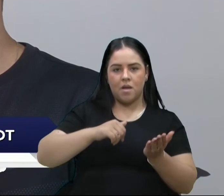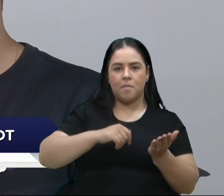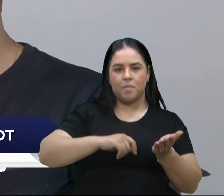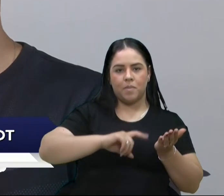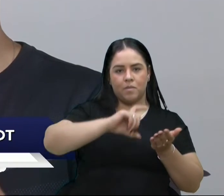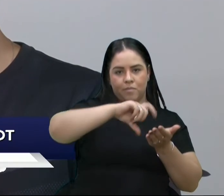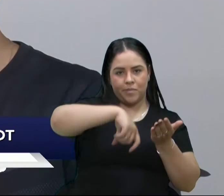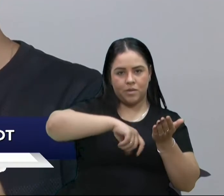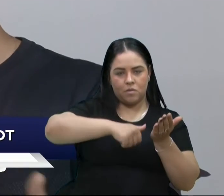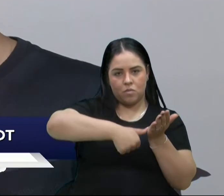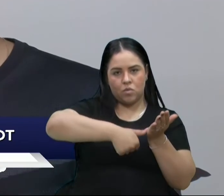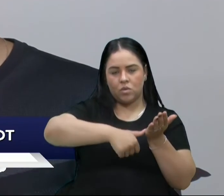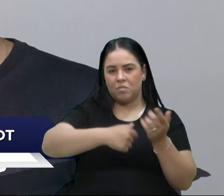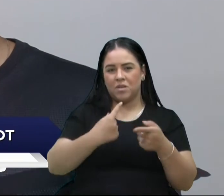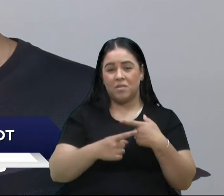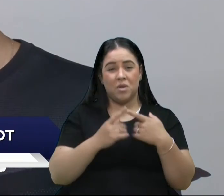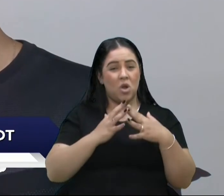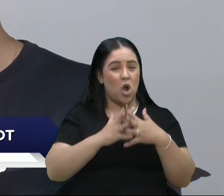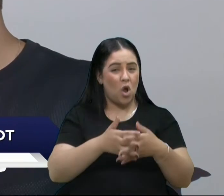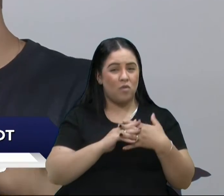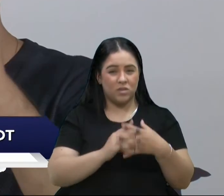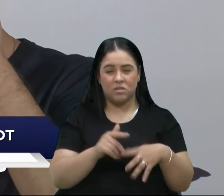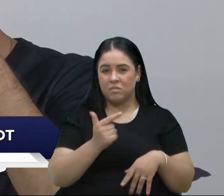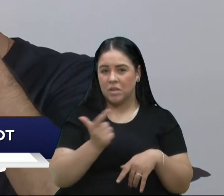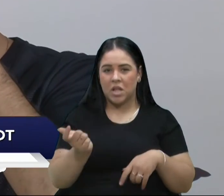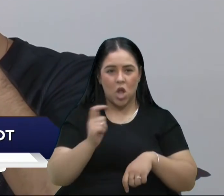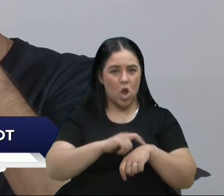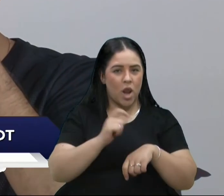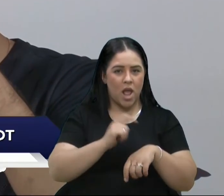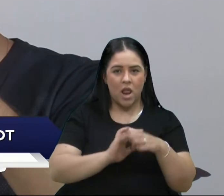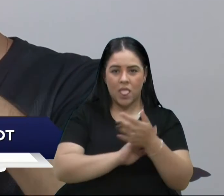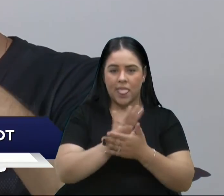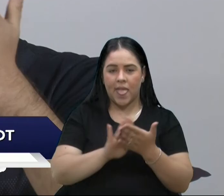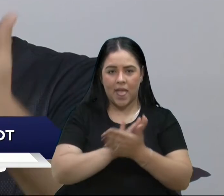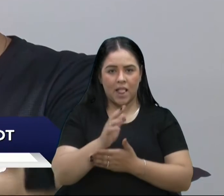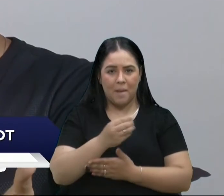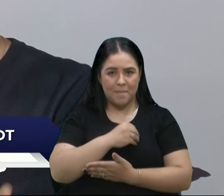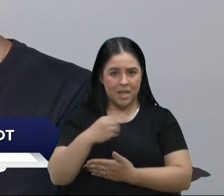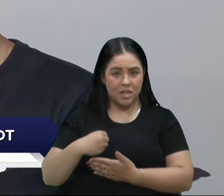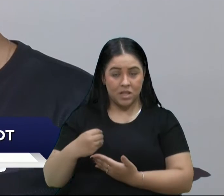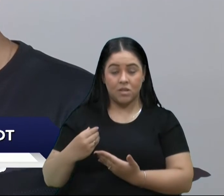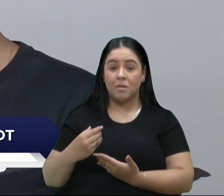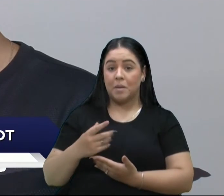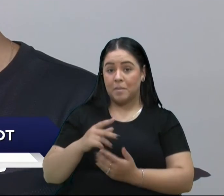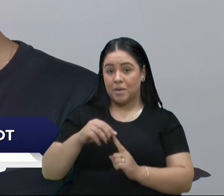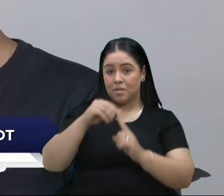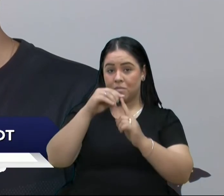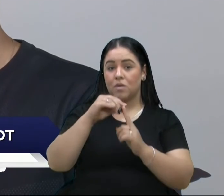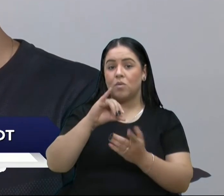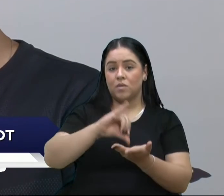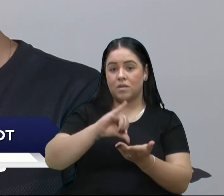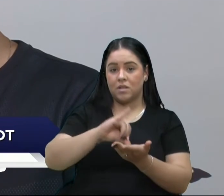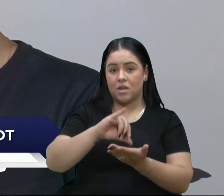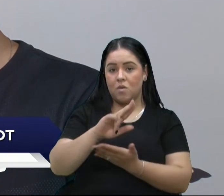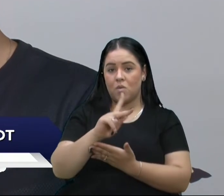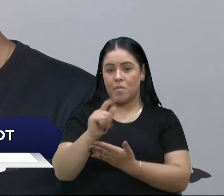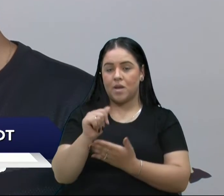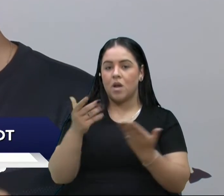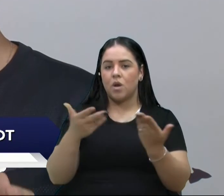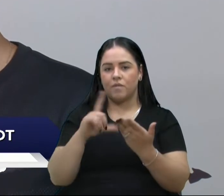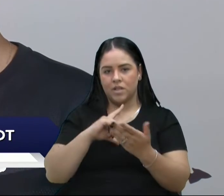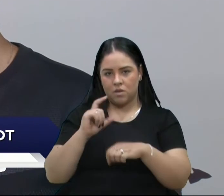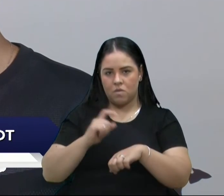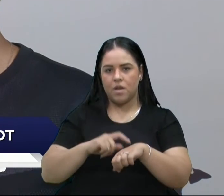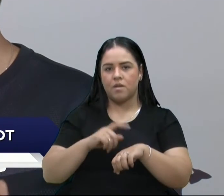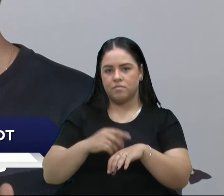estava uma algazarra, uma chorna nas UPAs, né? Principalmente na UPA Central. Então, agora vão começar a cumprir ponto. Os leitos, que